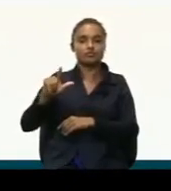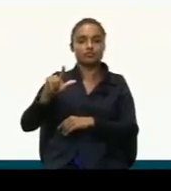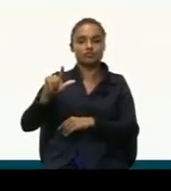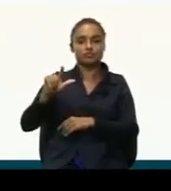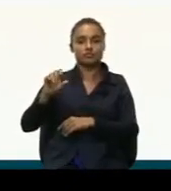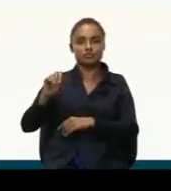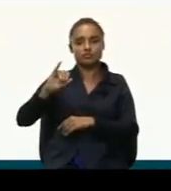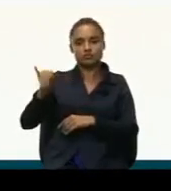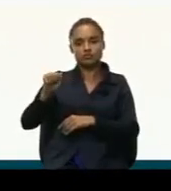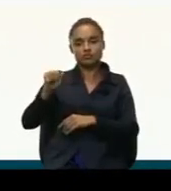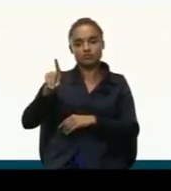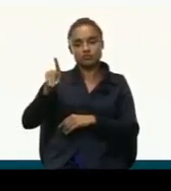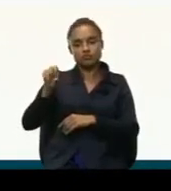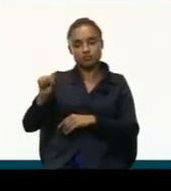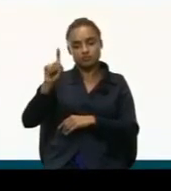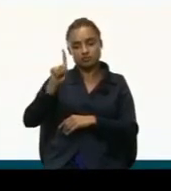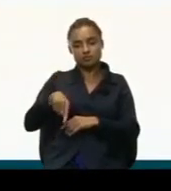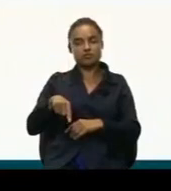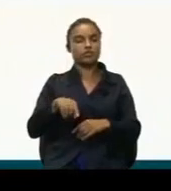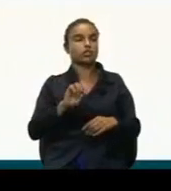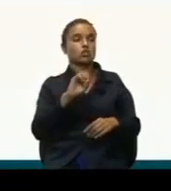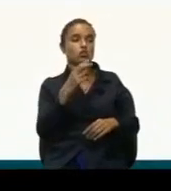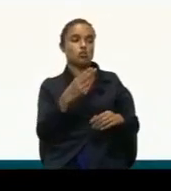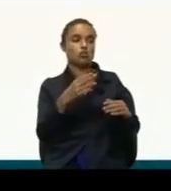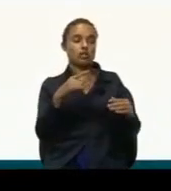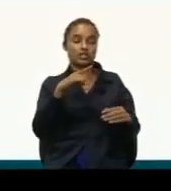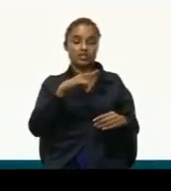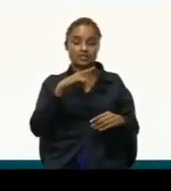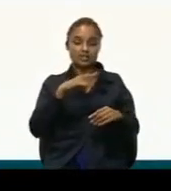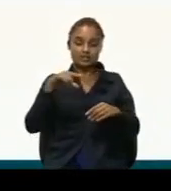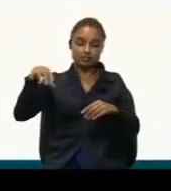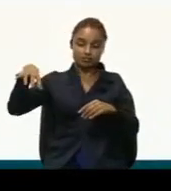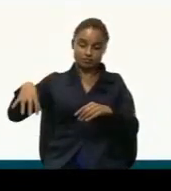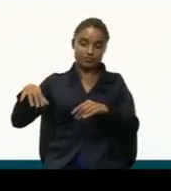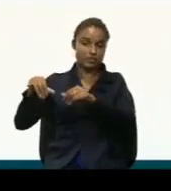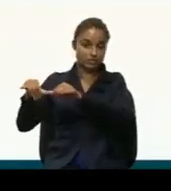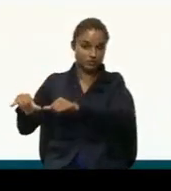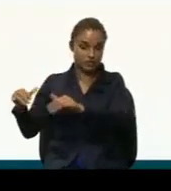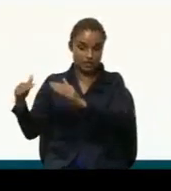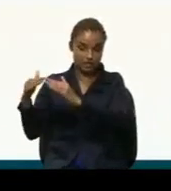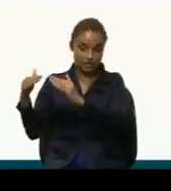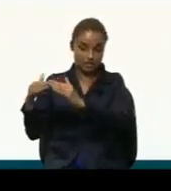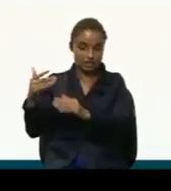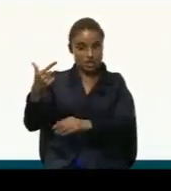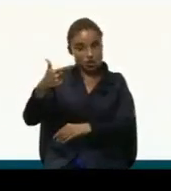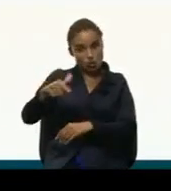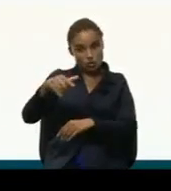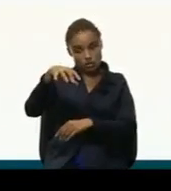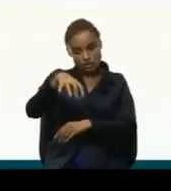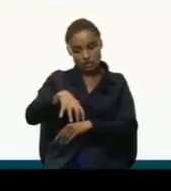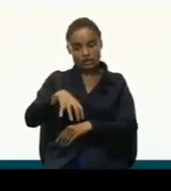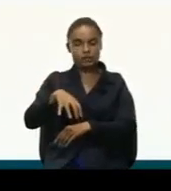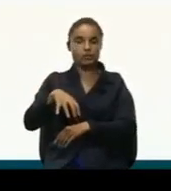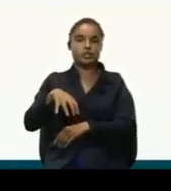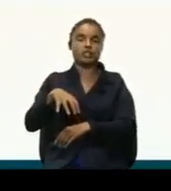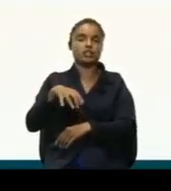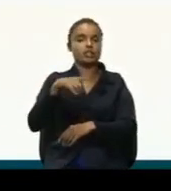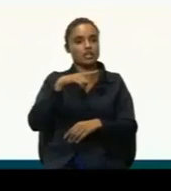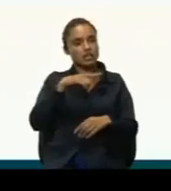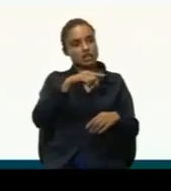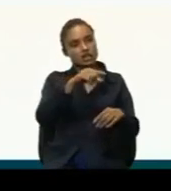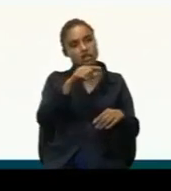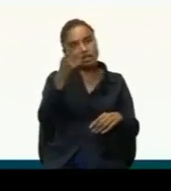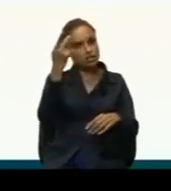tá? São aqueles que moram na cidade. E uma outra equipe você vai trazer com você de Curitiba, que é